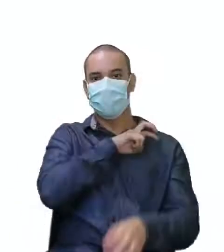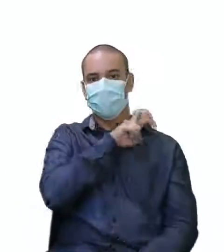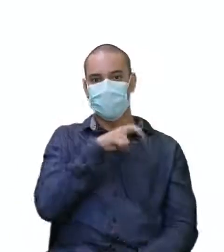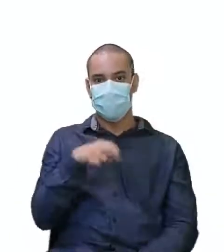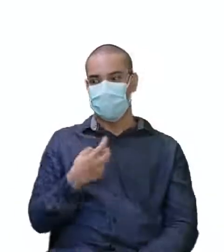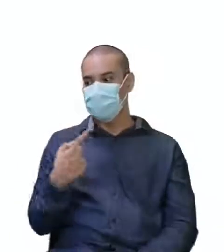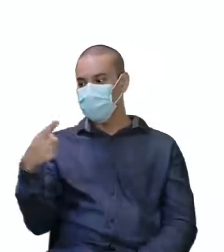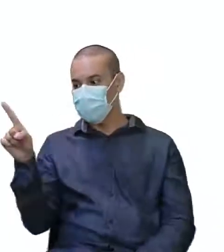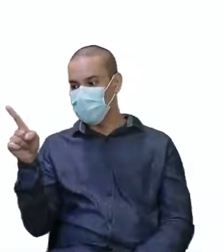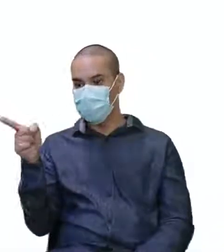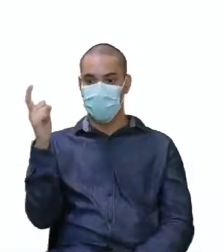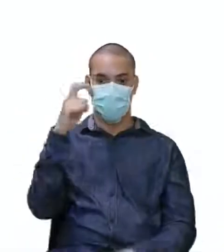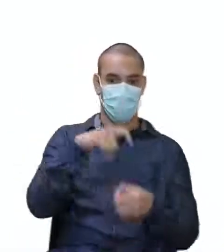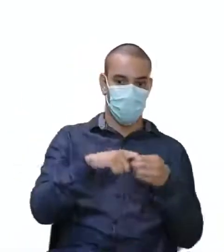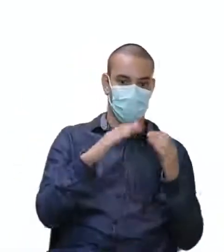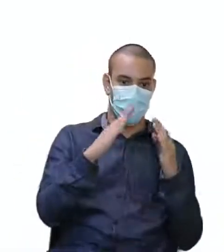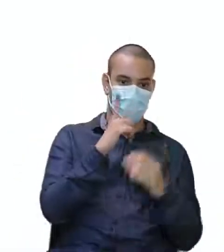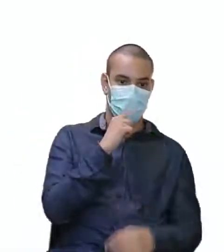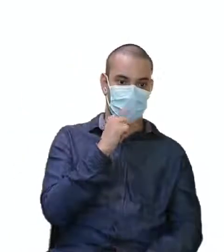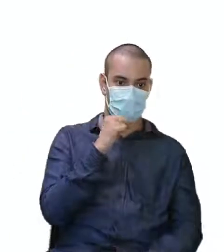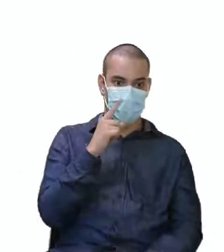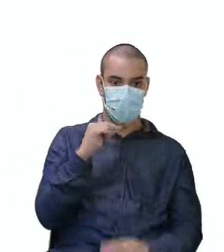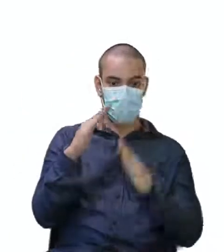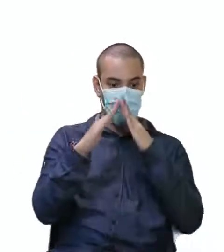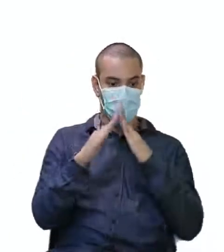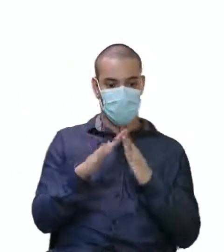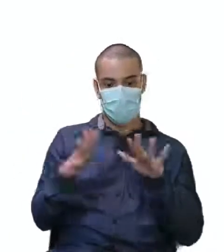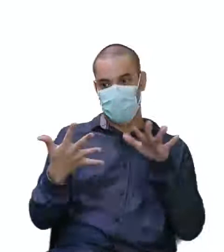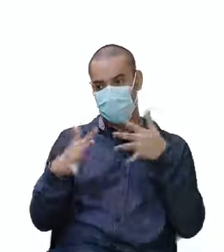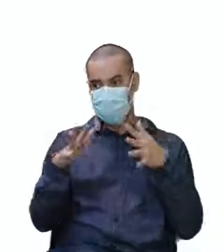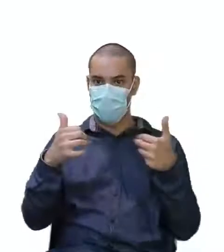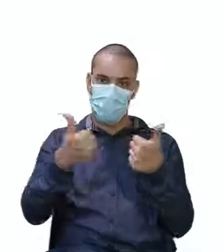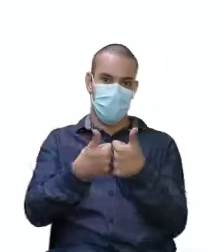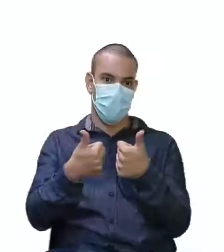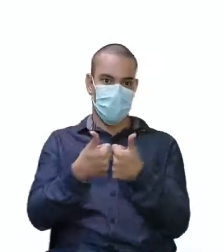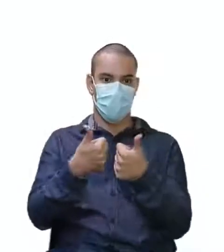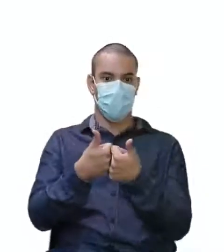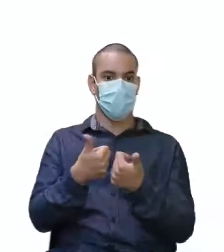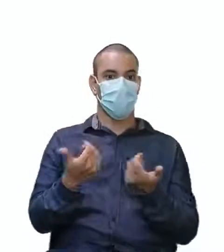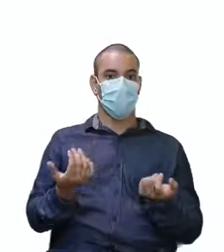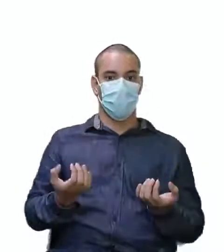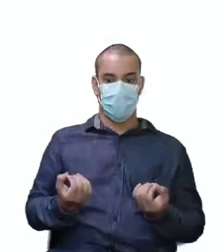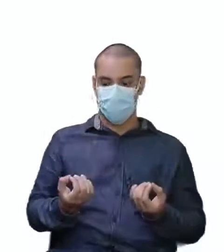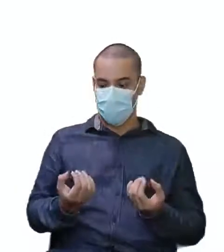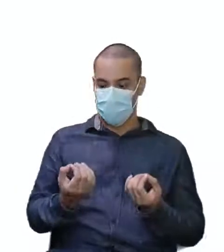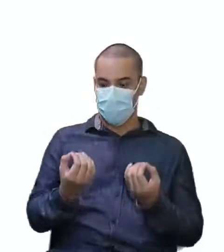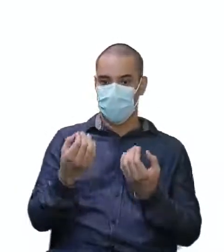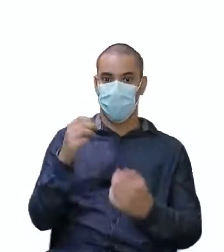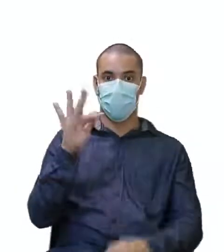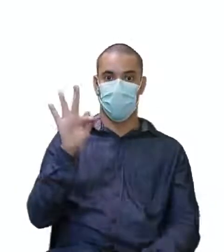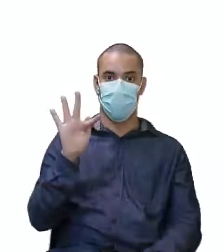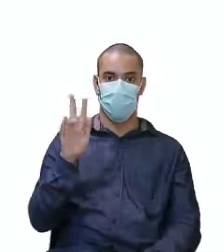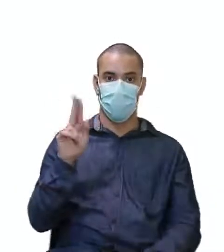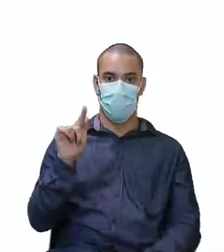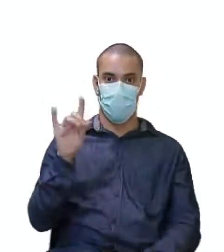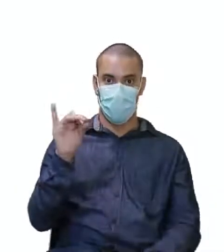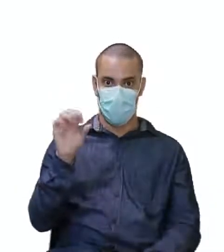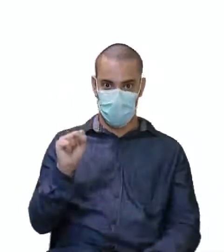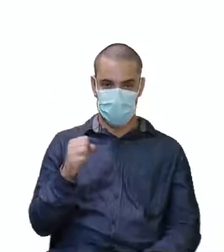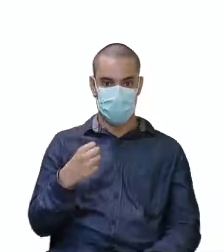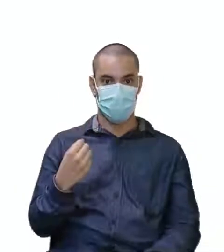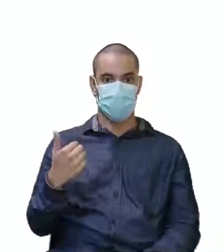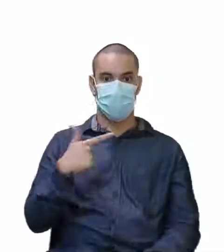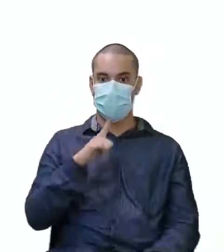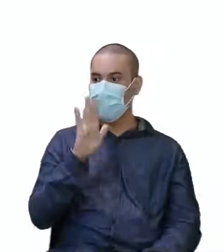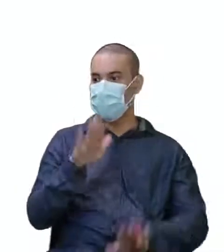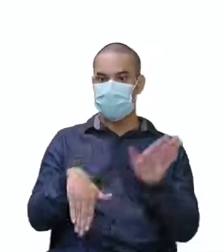da água, mas de alguma forma perto, morando ali embaixo de umas folhas. Os fungos estão crescendo em um pedaço